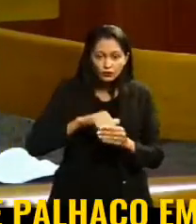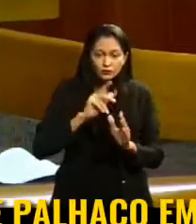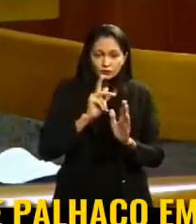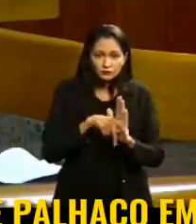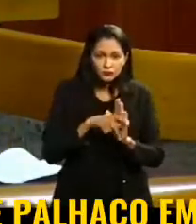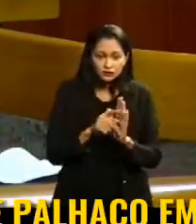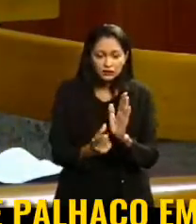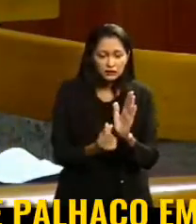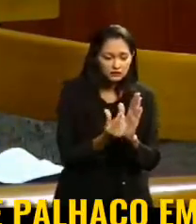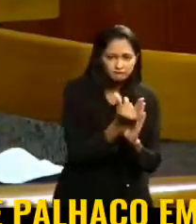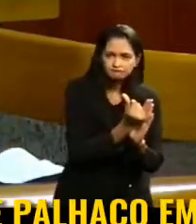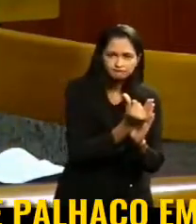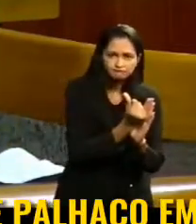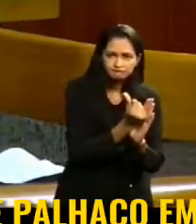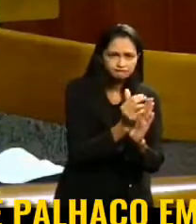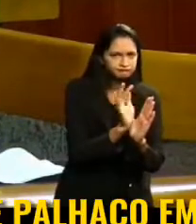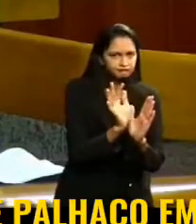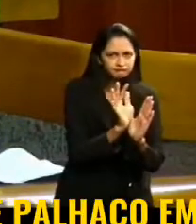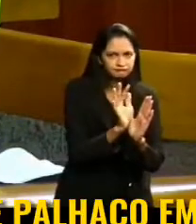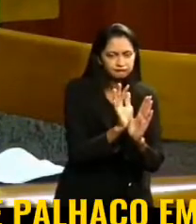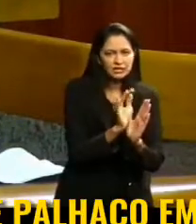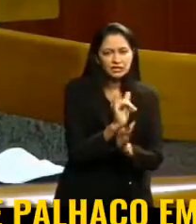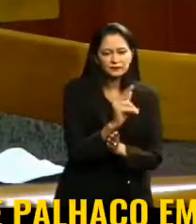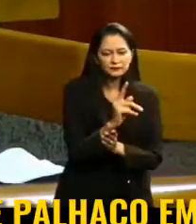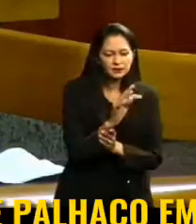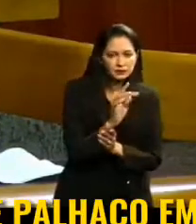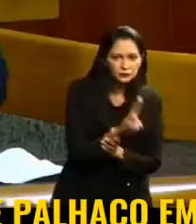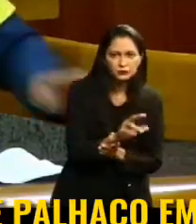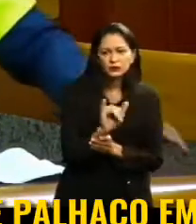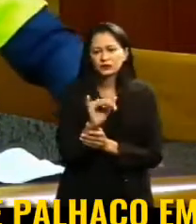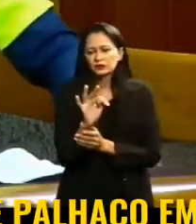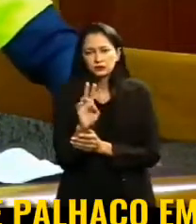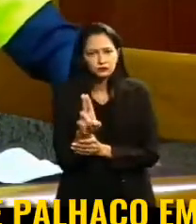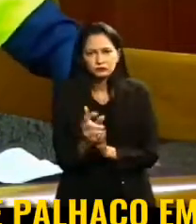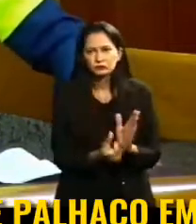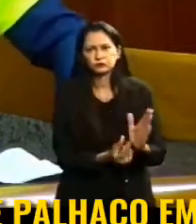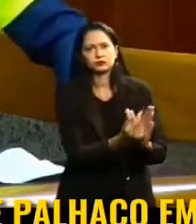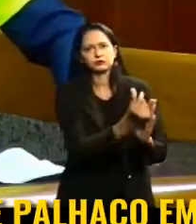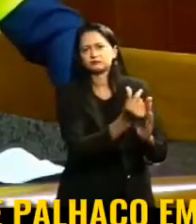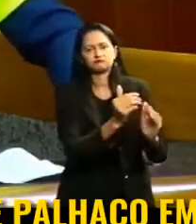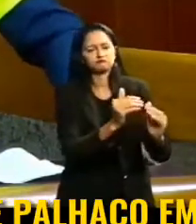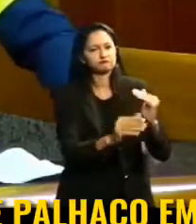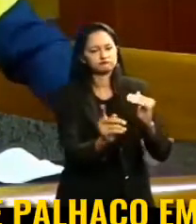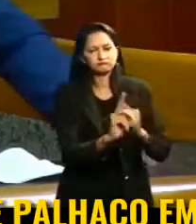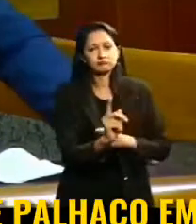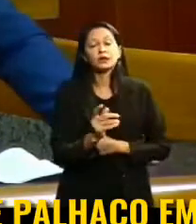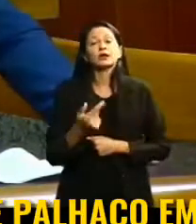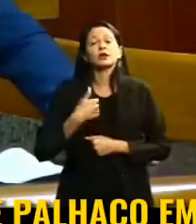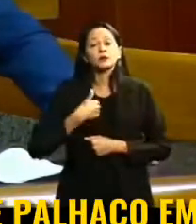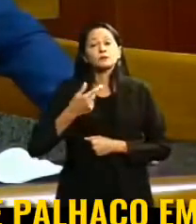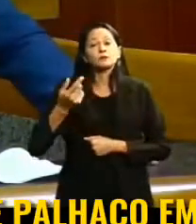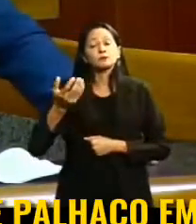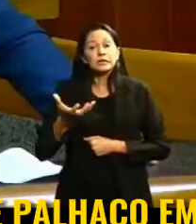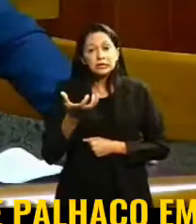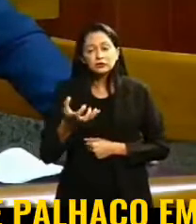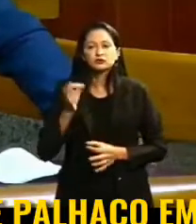ITU. Eu votei projeto de lei para fazer justiça social, que está fazendo uma injustiça